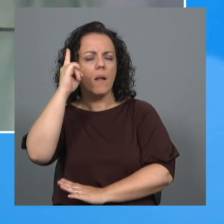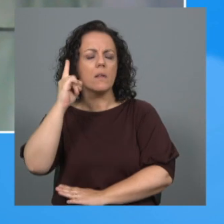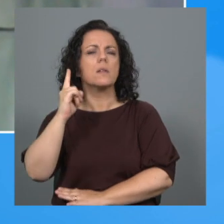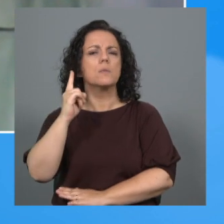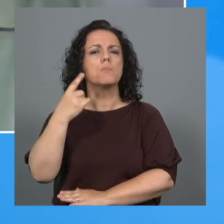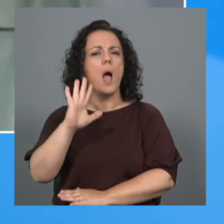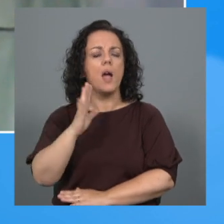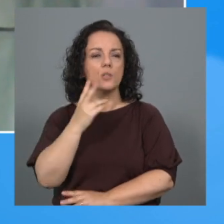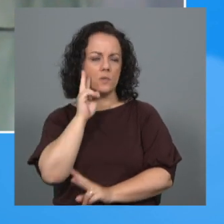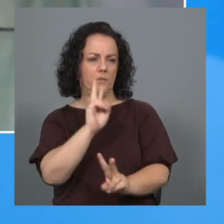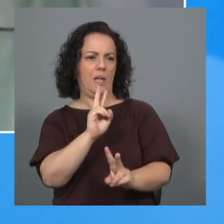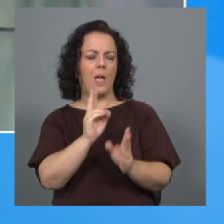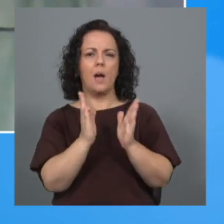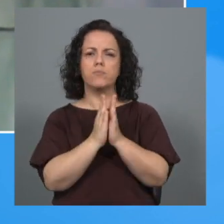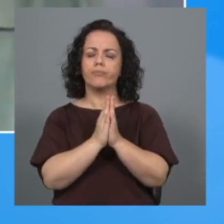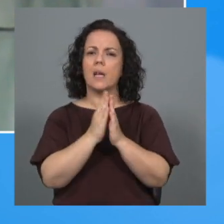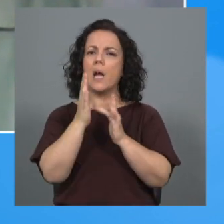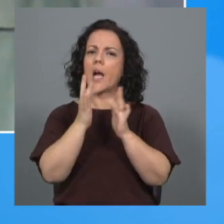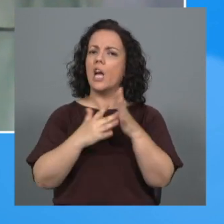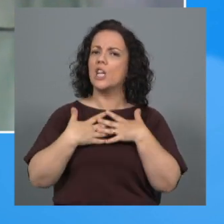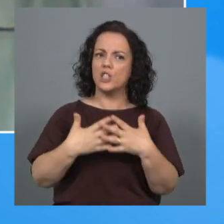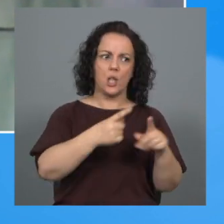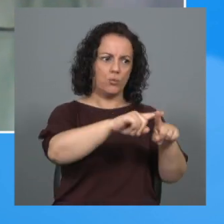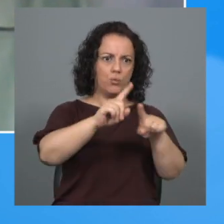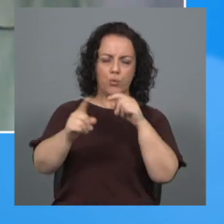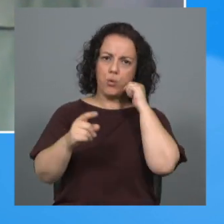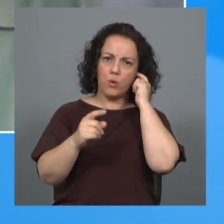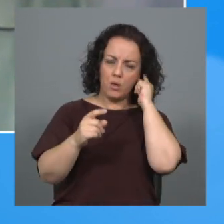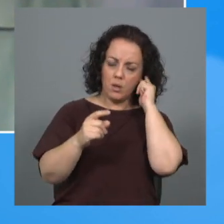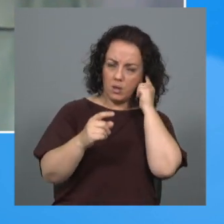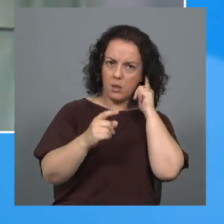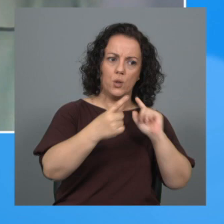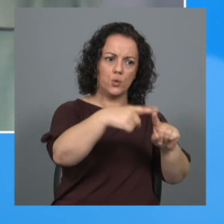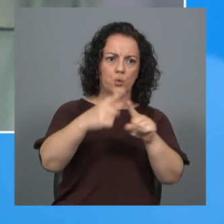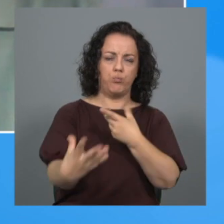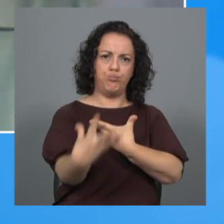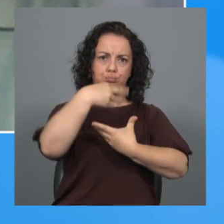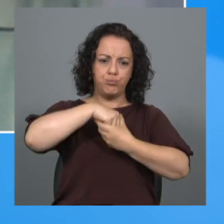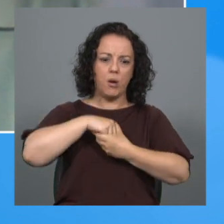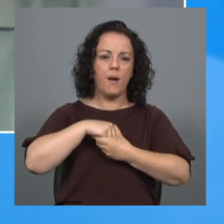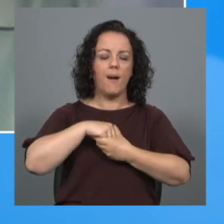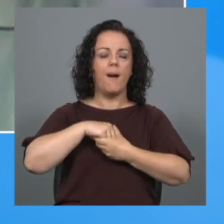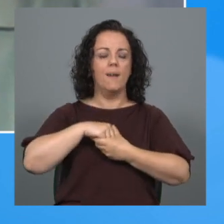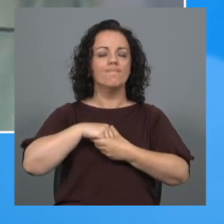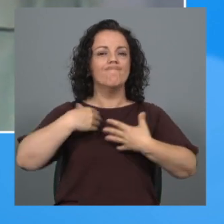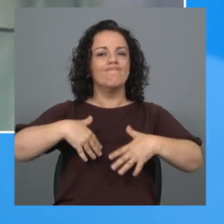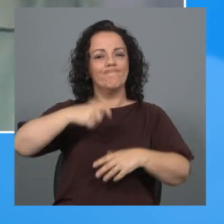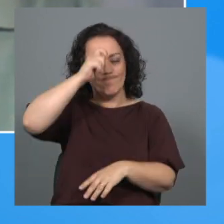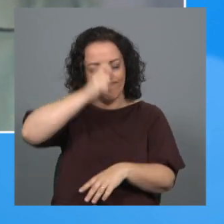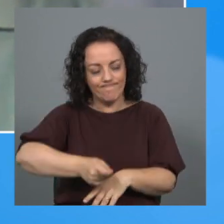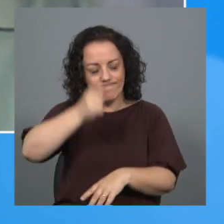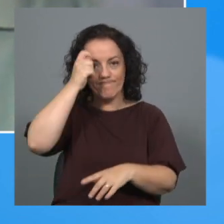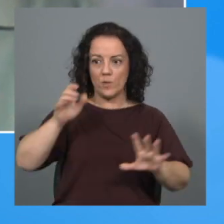no envolvimento na causa ambiental, que acaba por ser também o respeito pela comunidade que é de